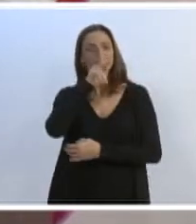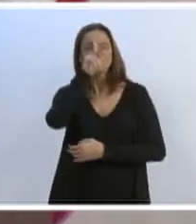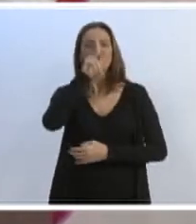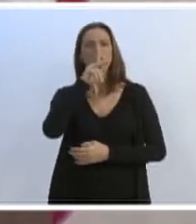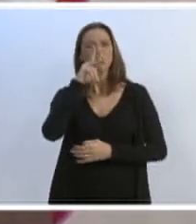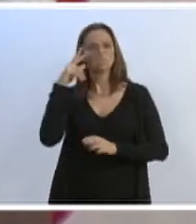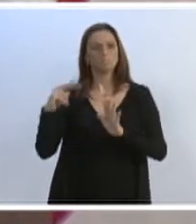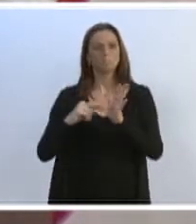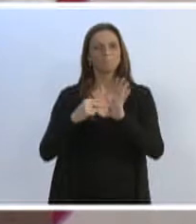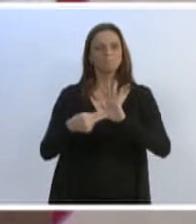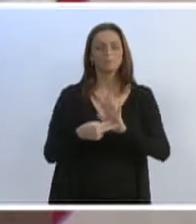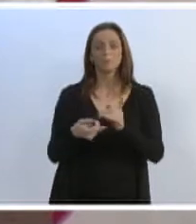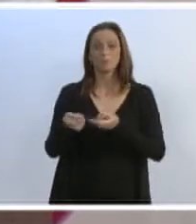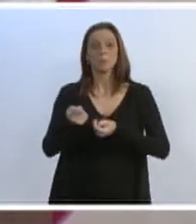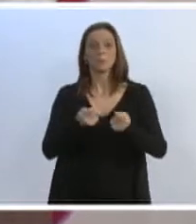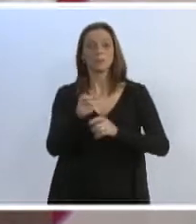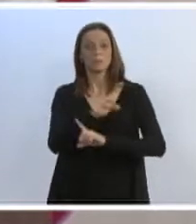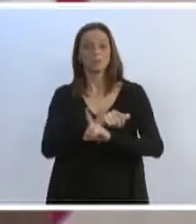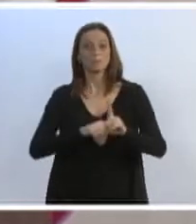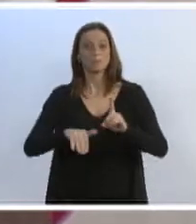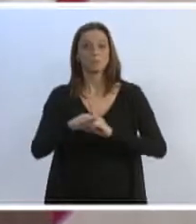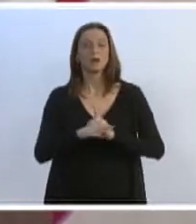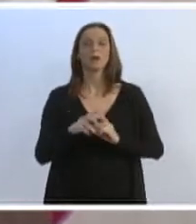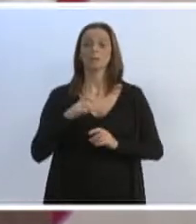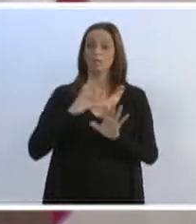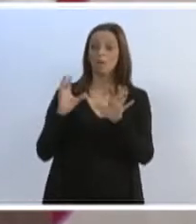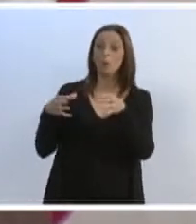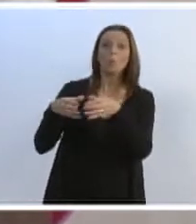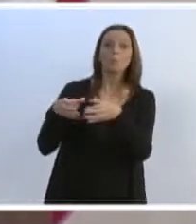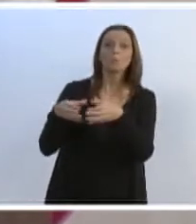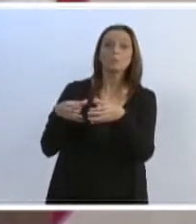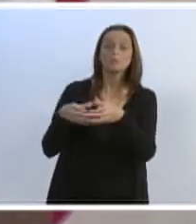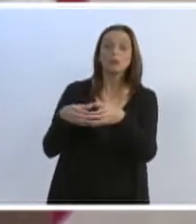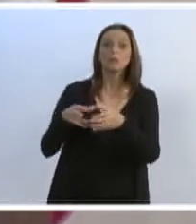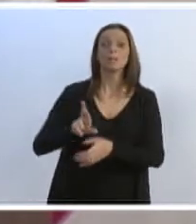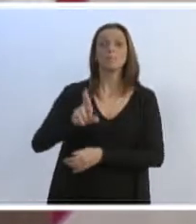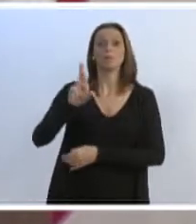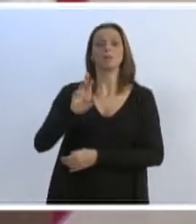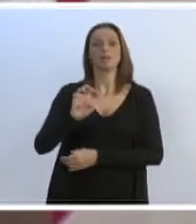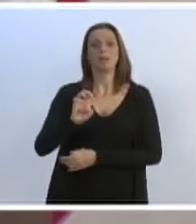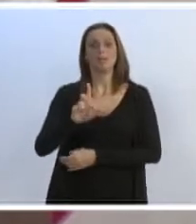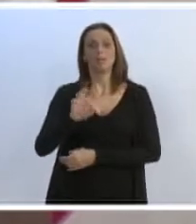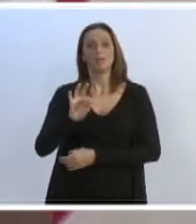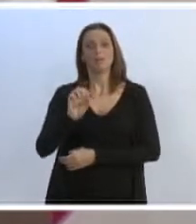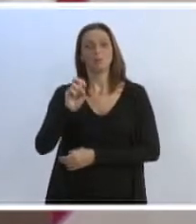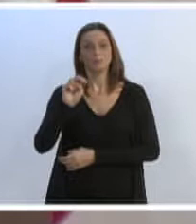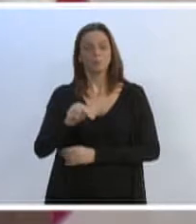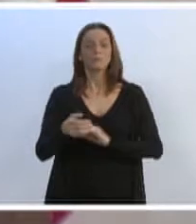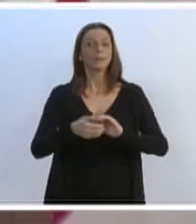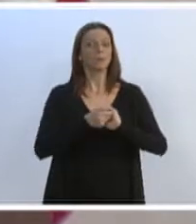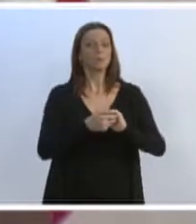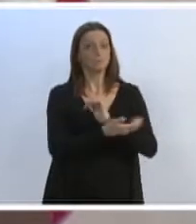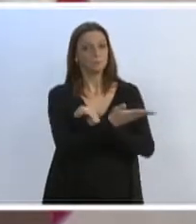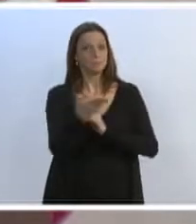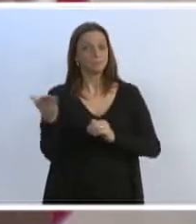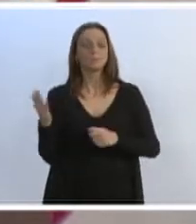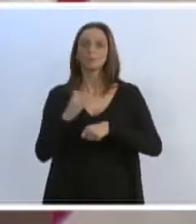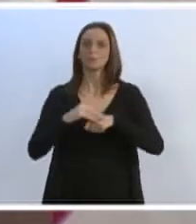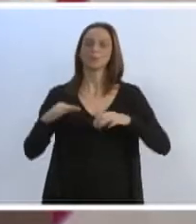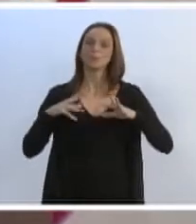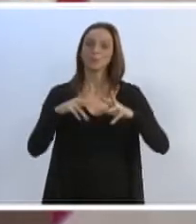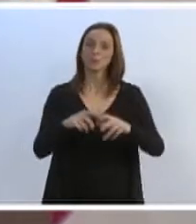tinham, né, na personificação da memória, a mãe da história, aquela que preservava do esquecimento, porque não poderia haver